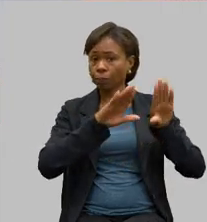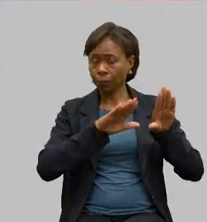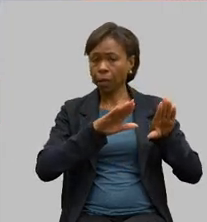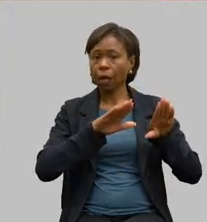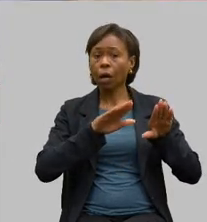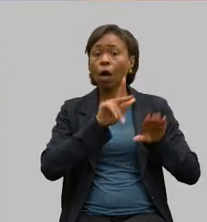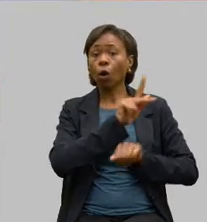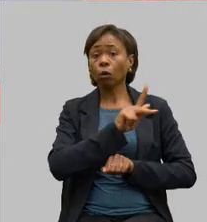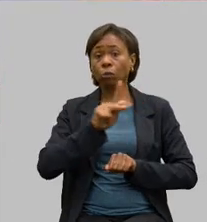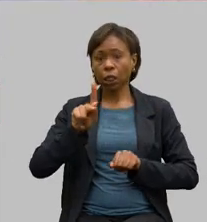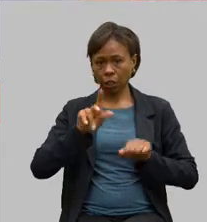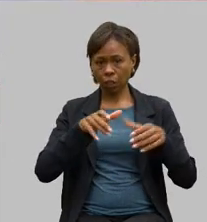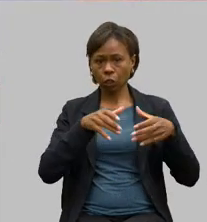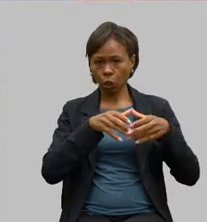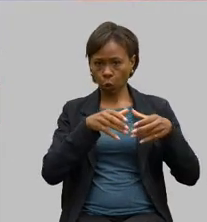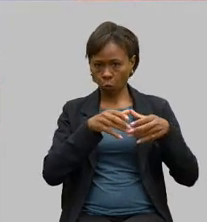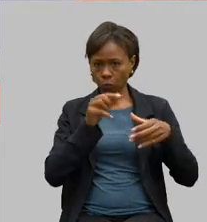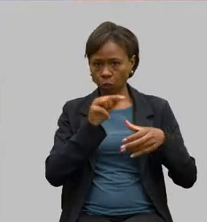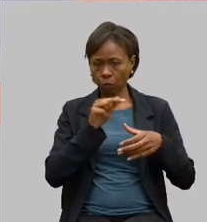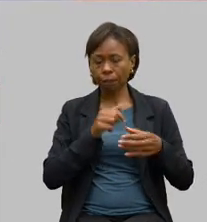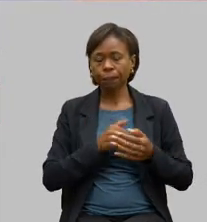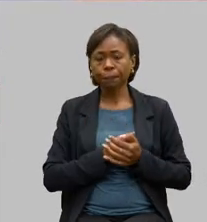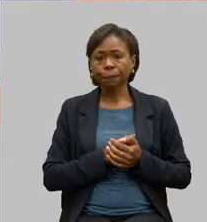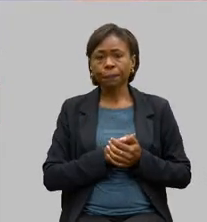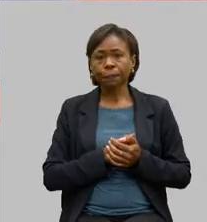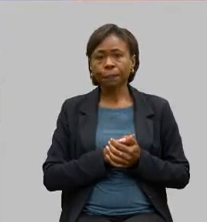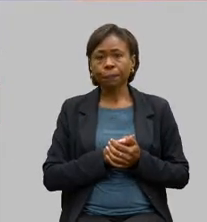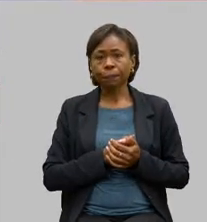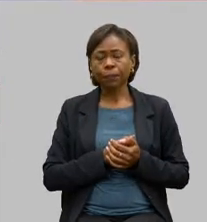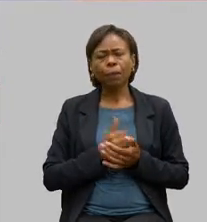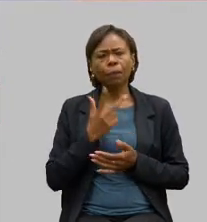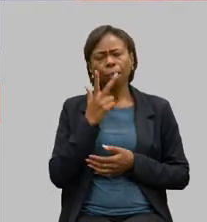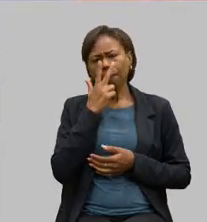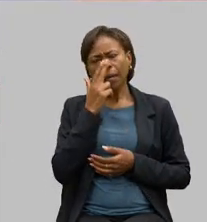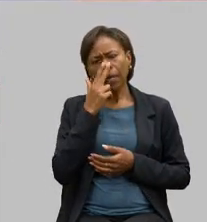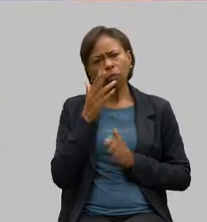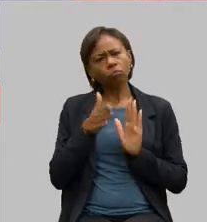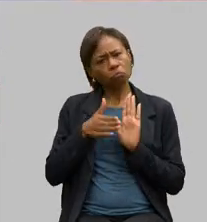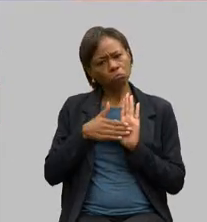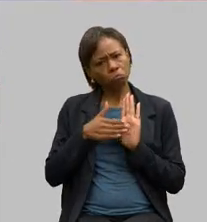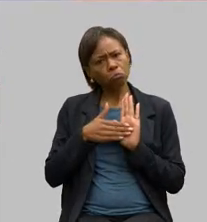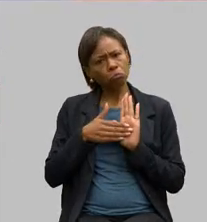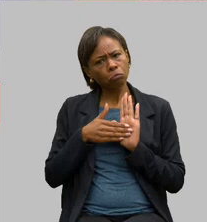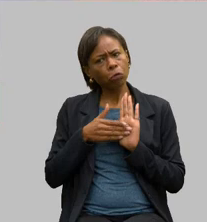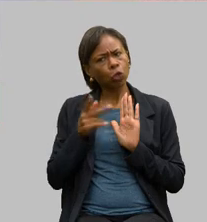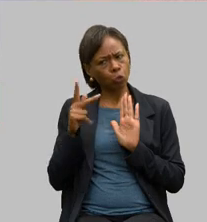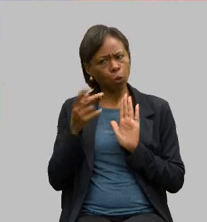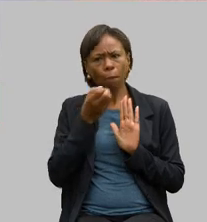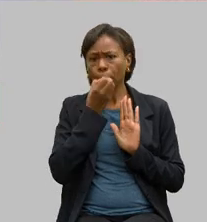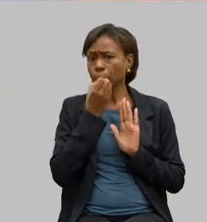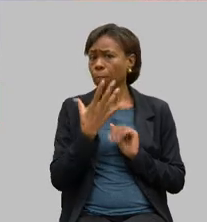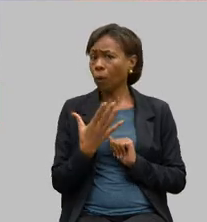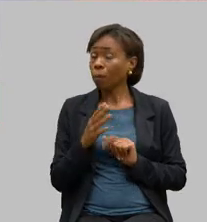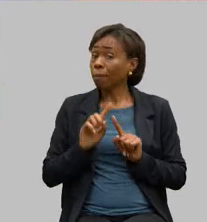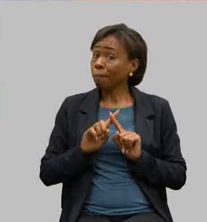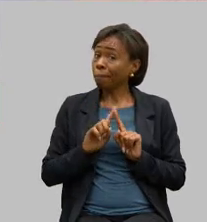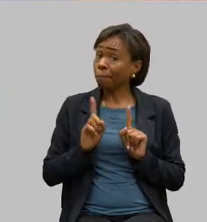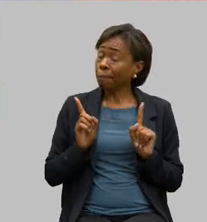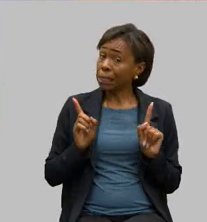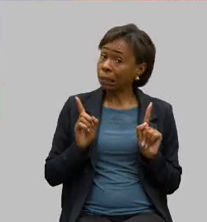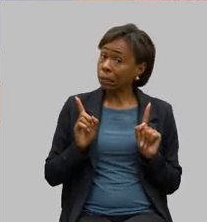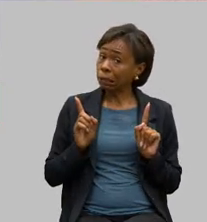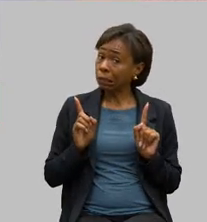presidente da Comissão né Eh parece uma proposta boa mas eu temo um pouco a gente